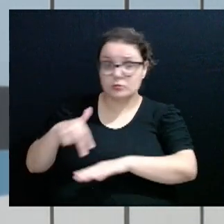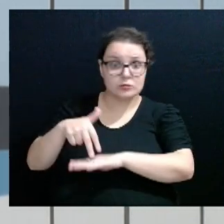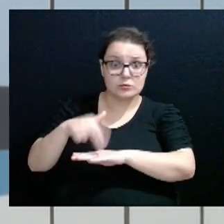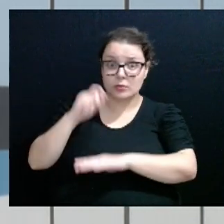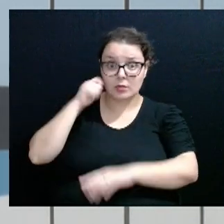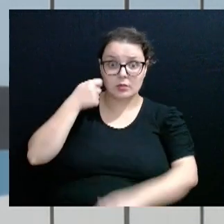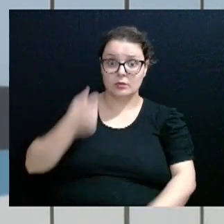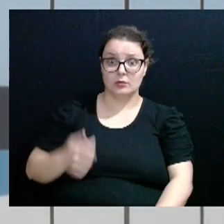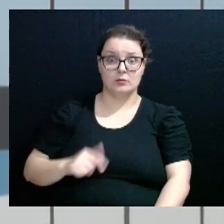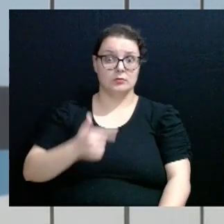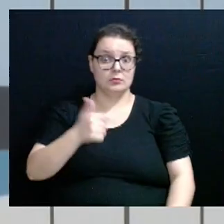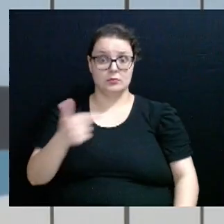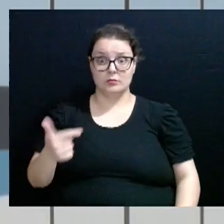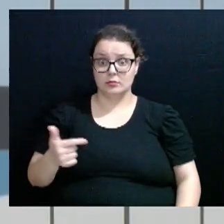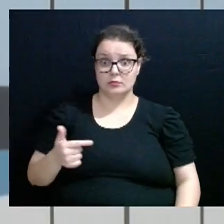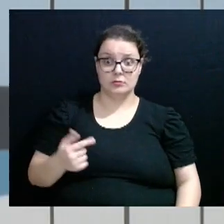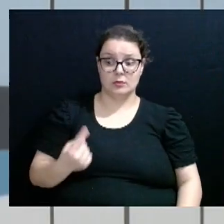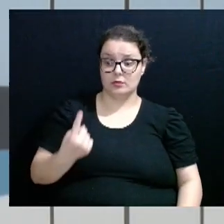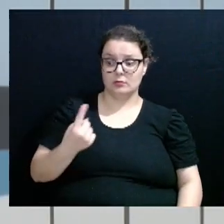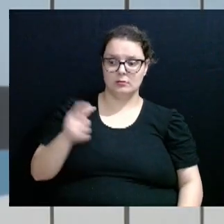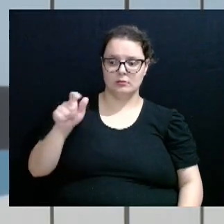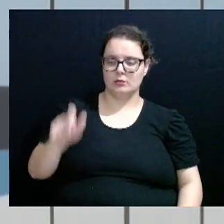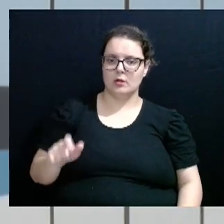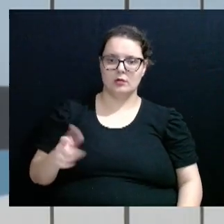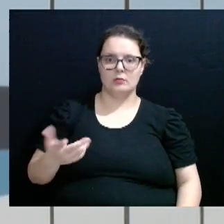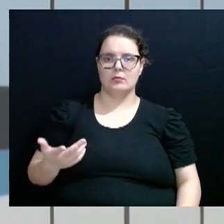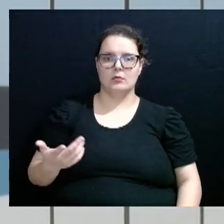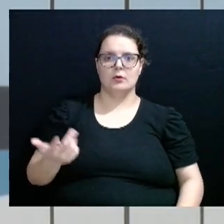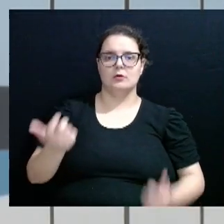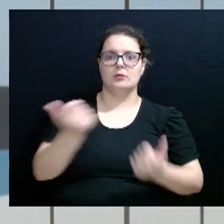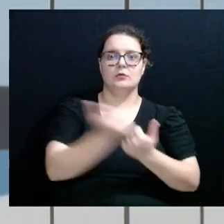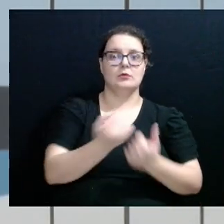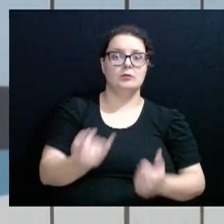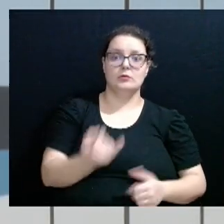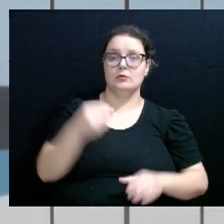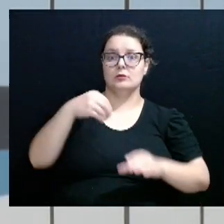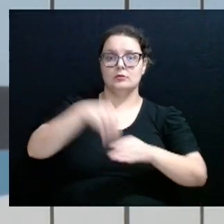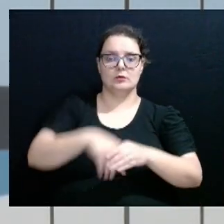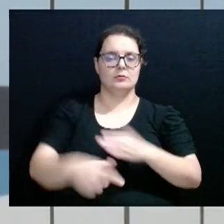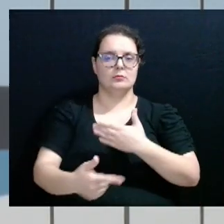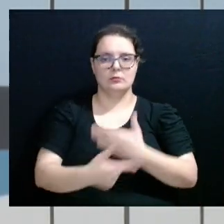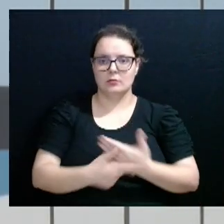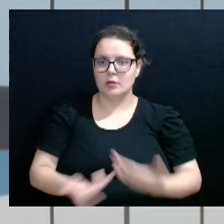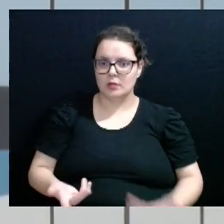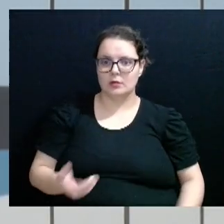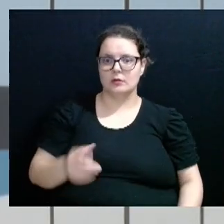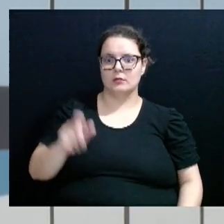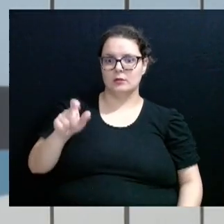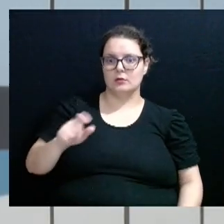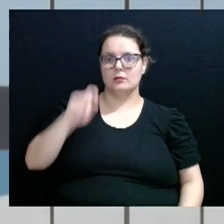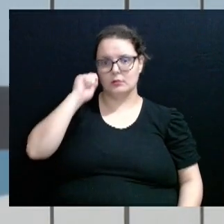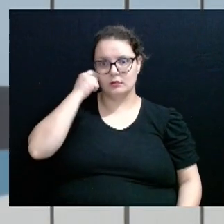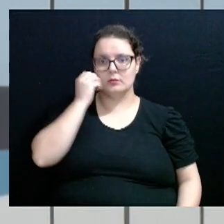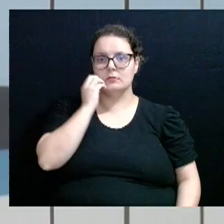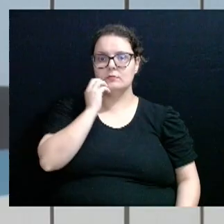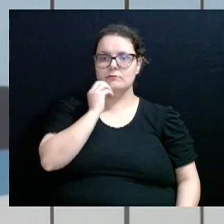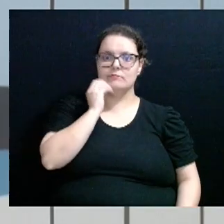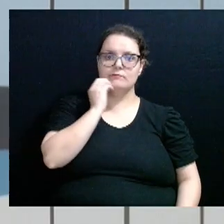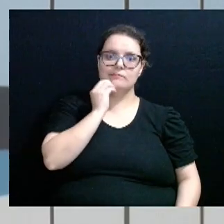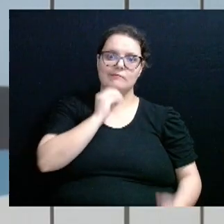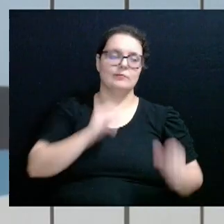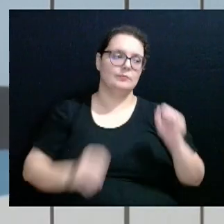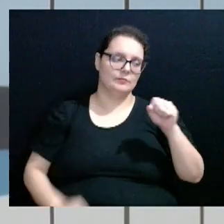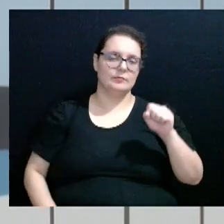uma pessoa que tem um cargo de relevância dentro de um papel que seja uma pessoa negra. Eu acompanho muita